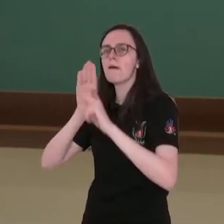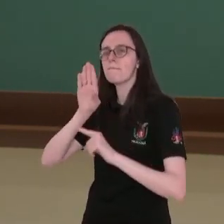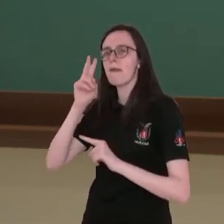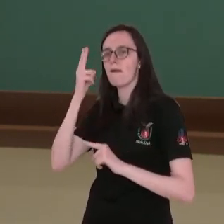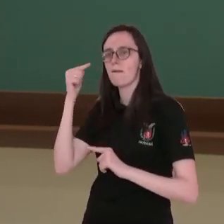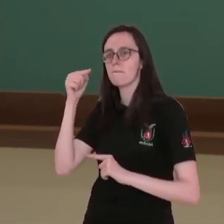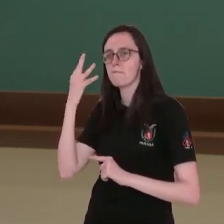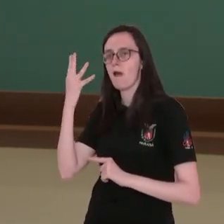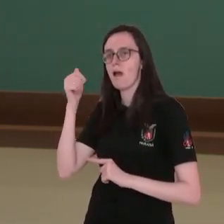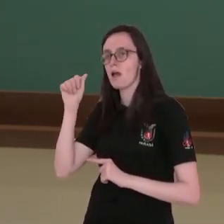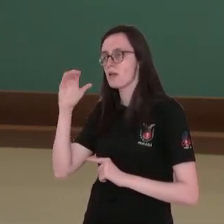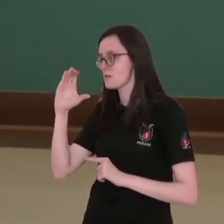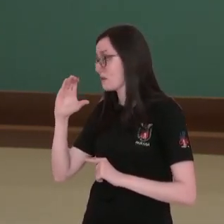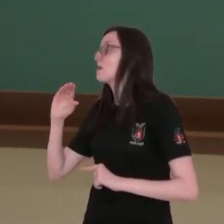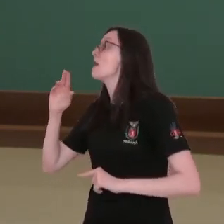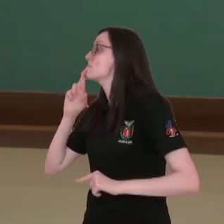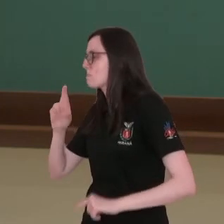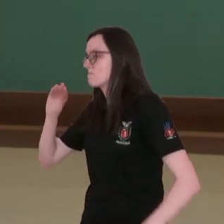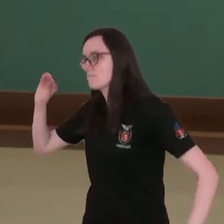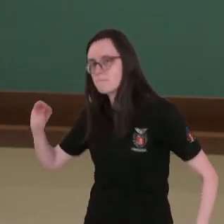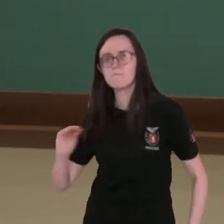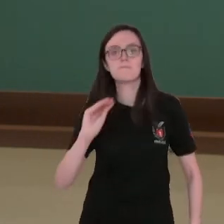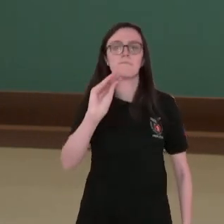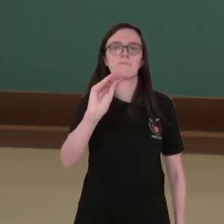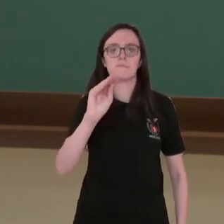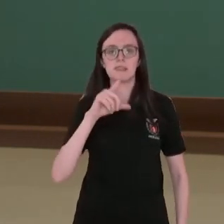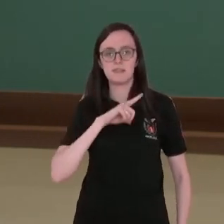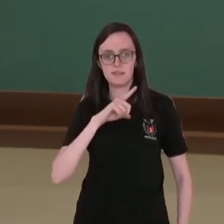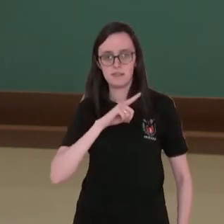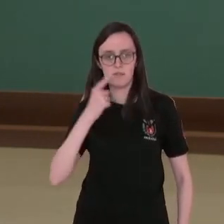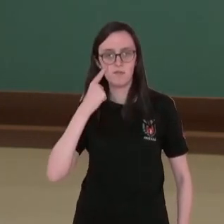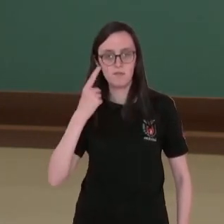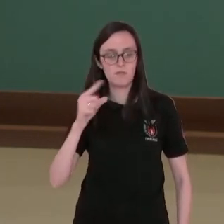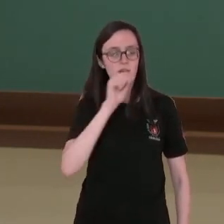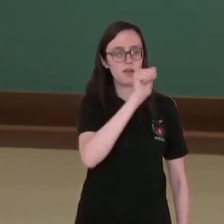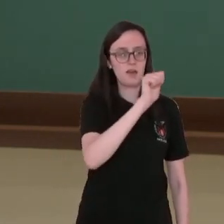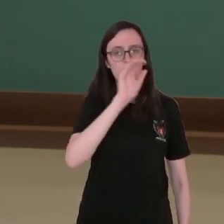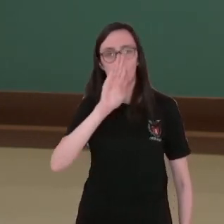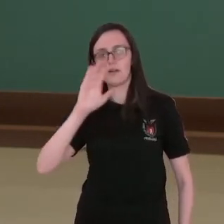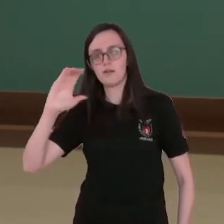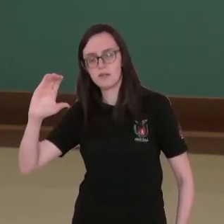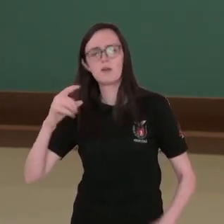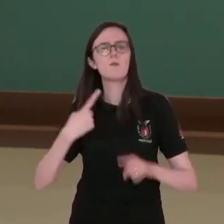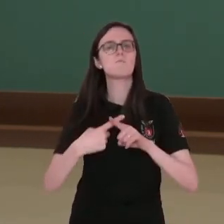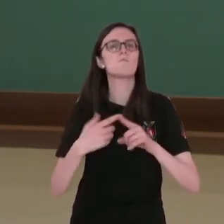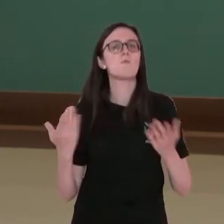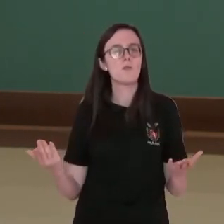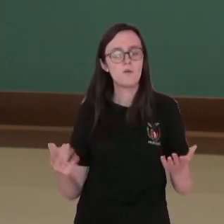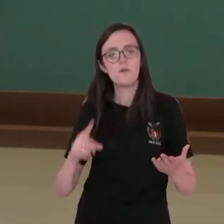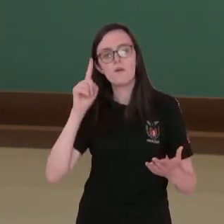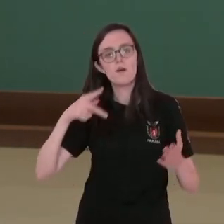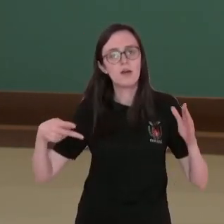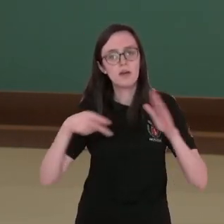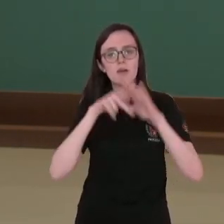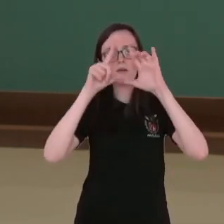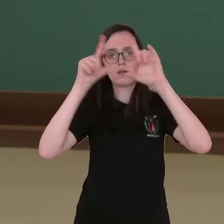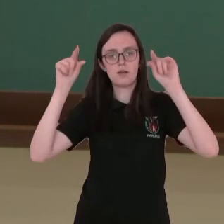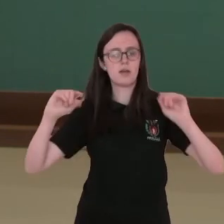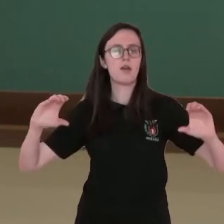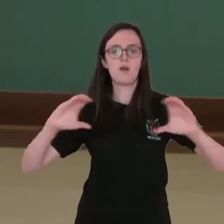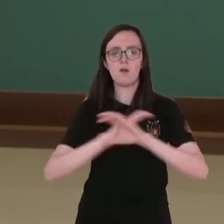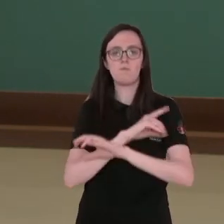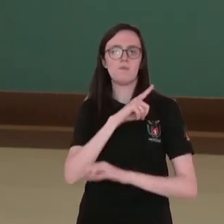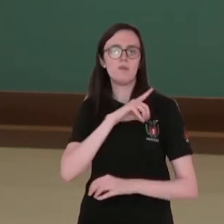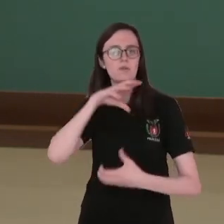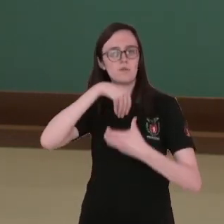menos 4ac. Então, observe que eu tenho a, b e c. Por quê? Porque é uma equação